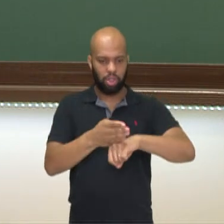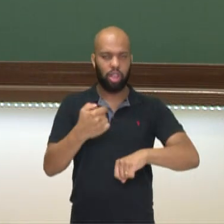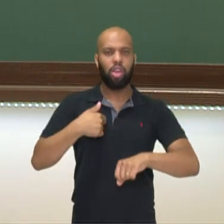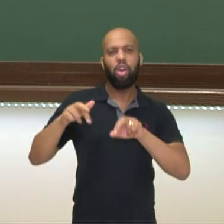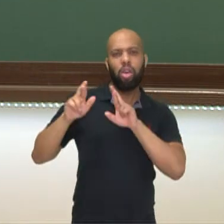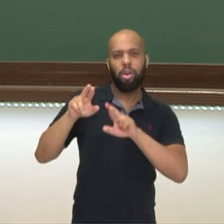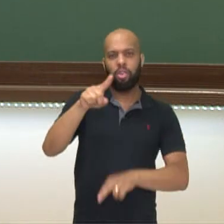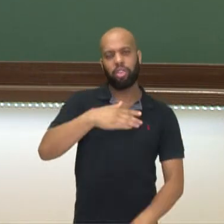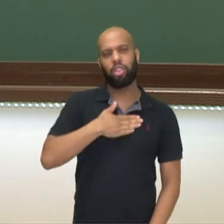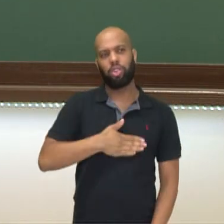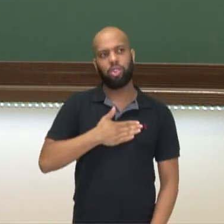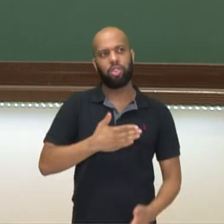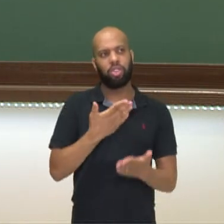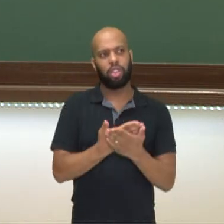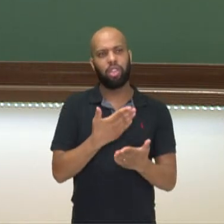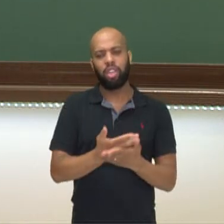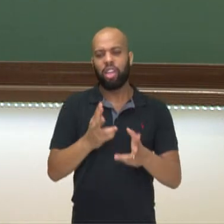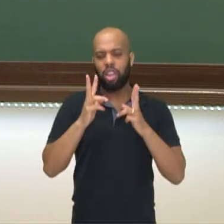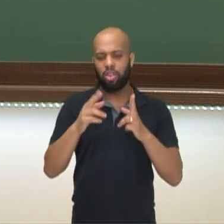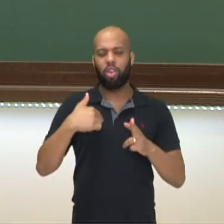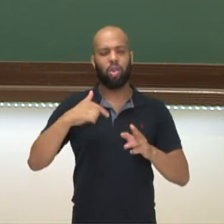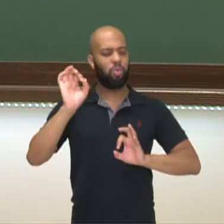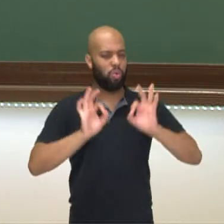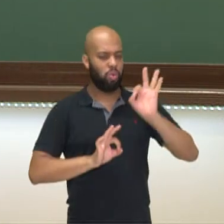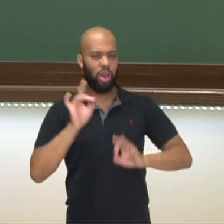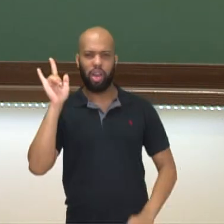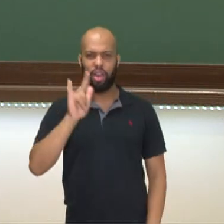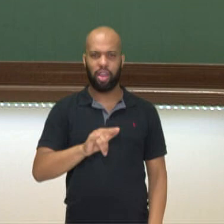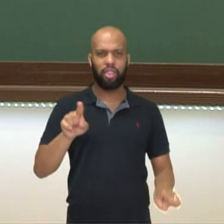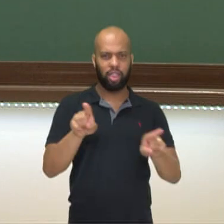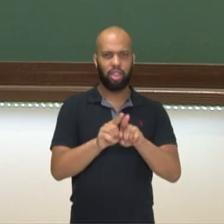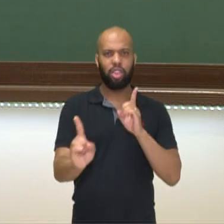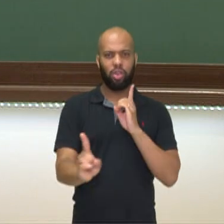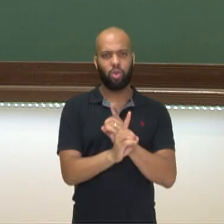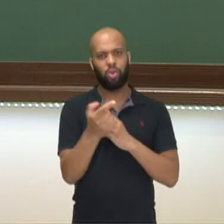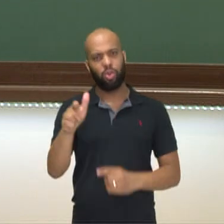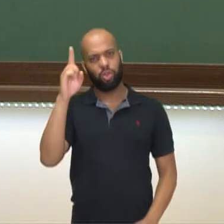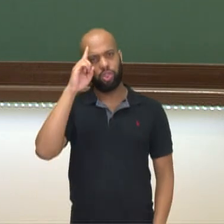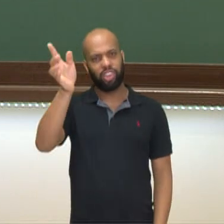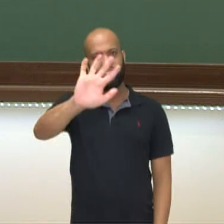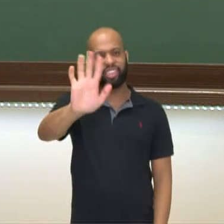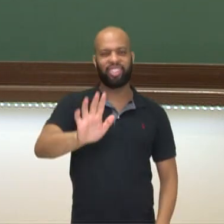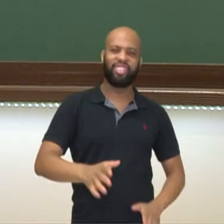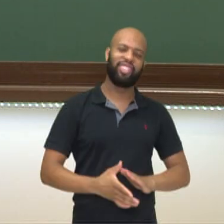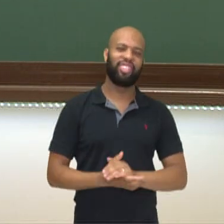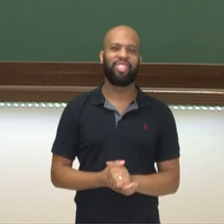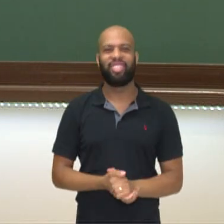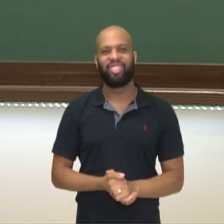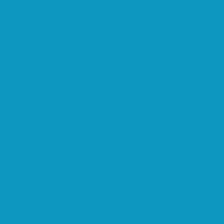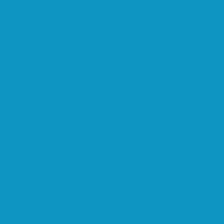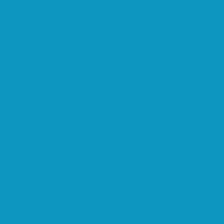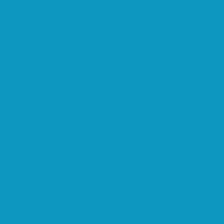dessa aula, da mesma maneira que eu amei prepará-las. Nos vemos em breve, meus queridos. Tchau!